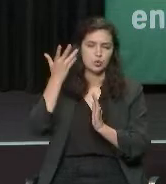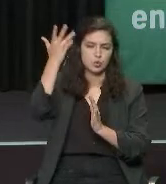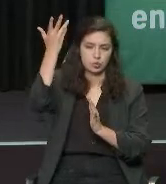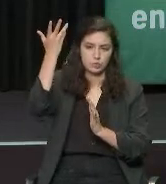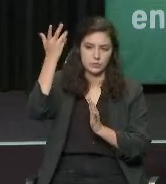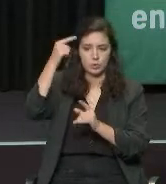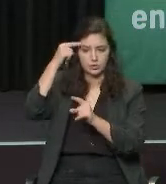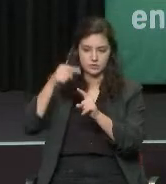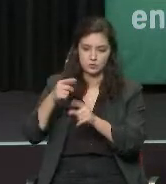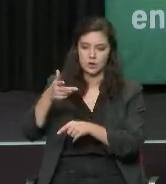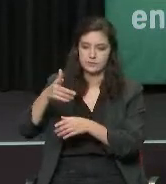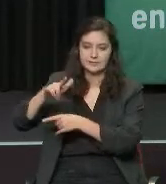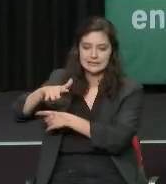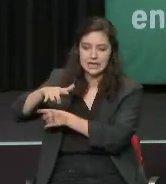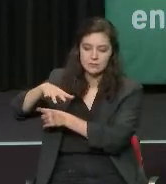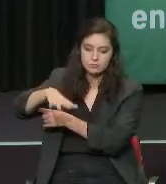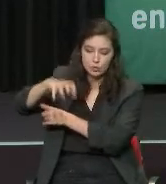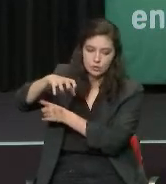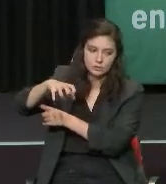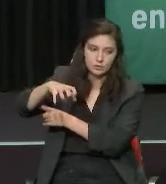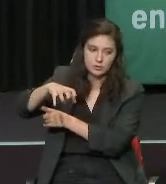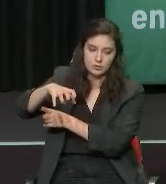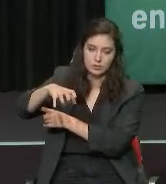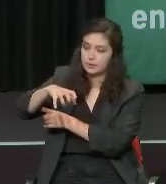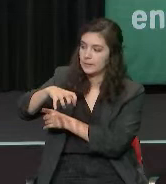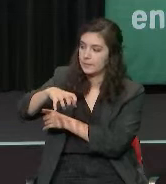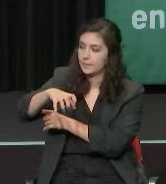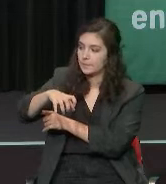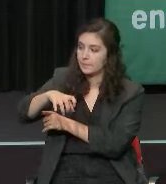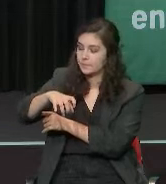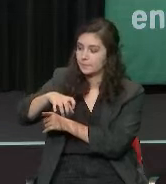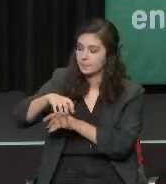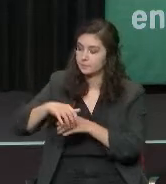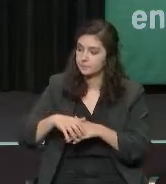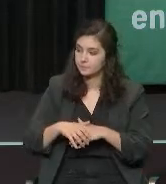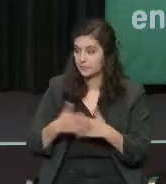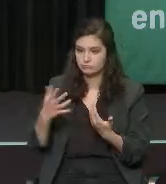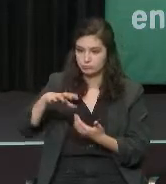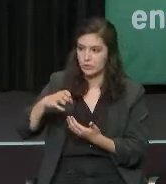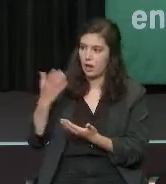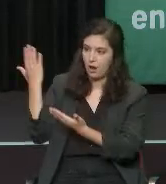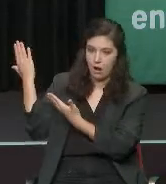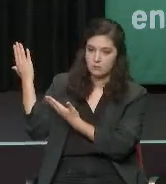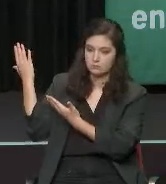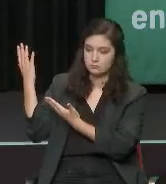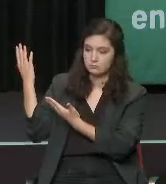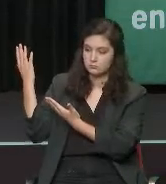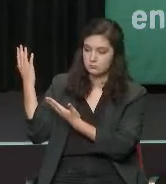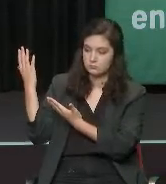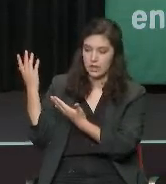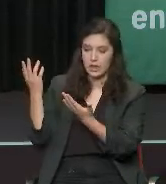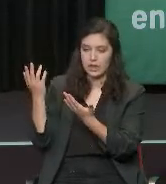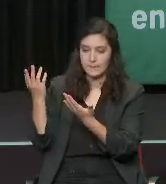inteligência artificial e, por fim, atingimos esta imagem que aqui